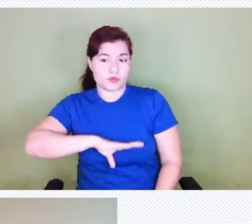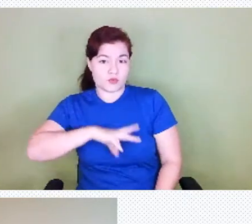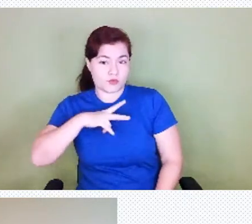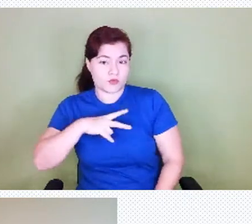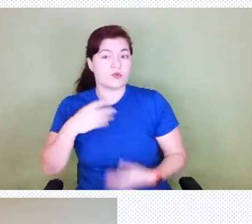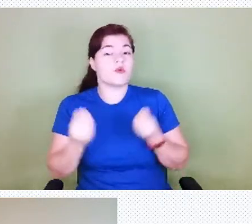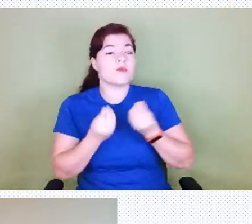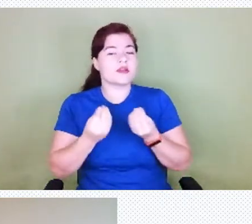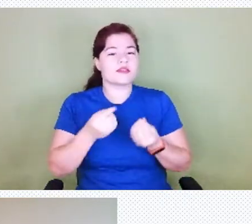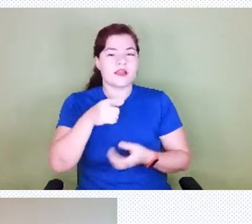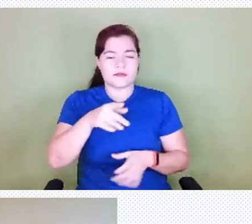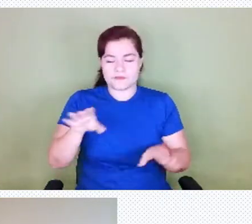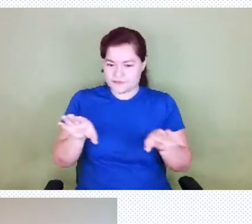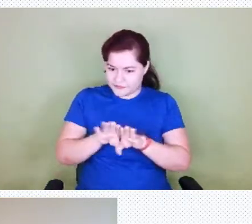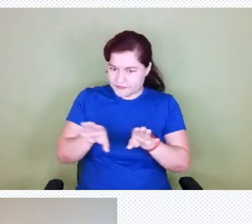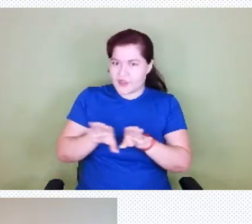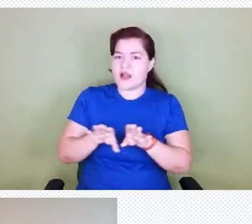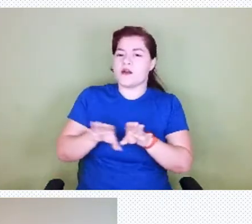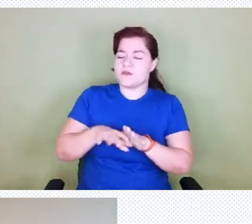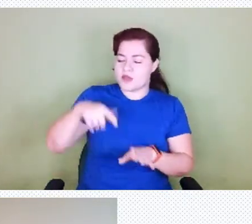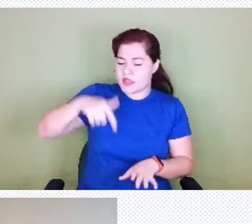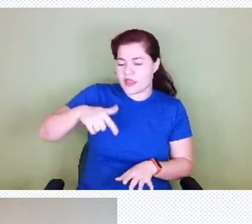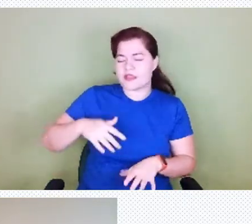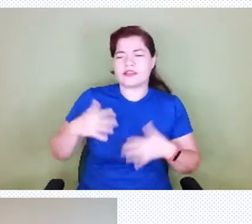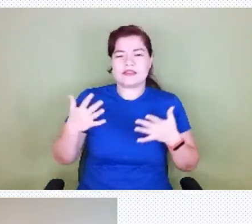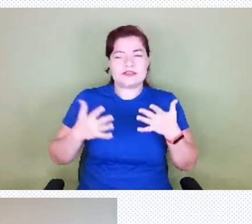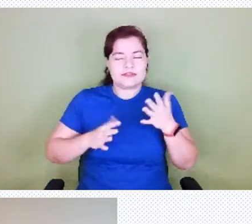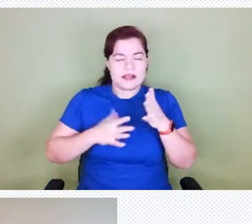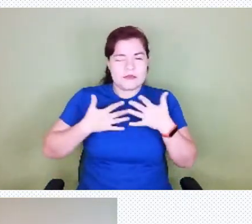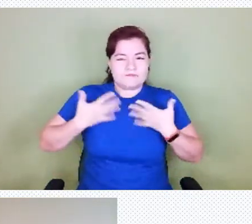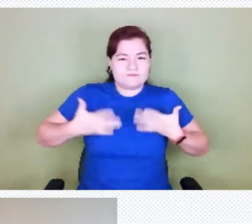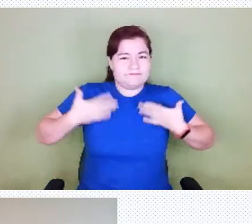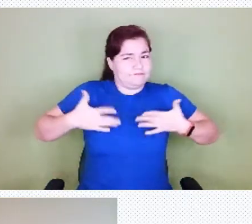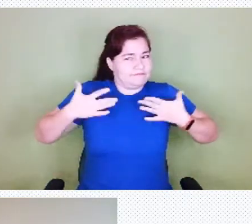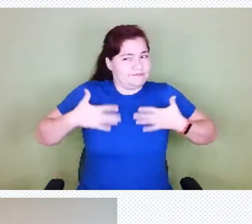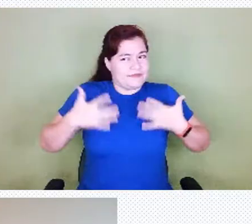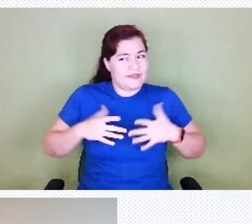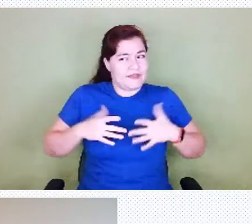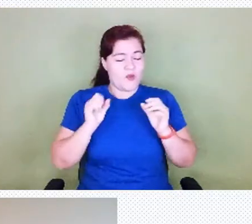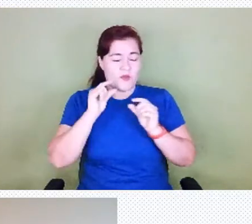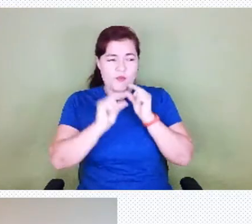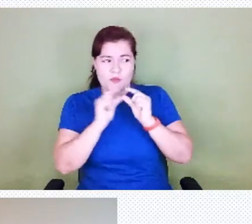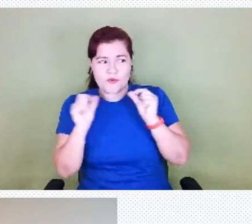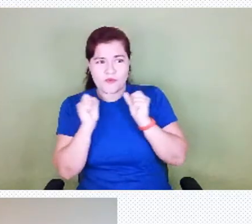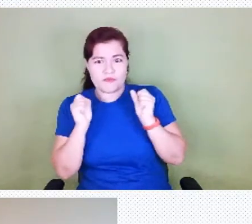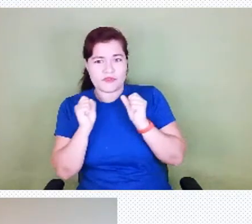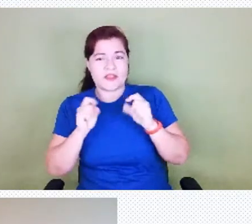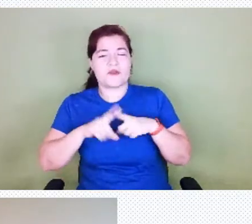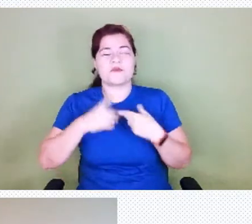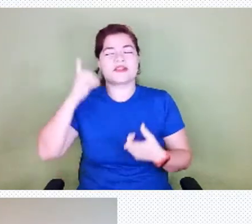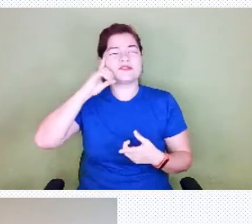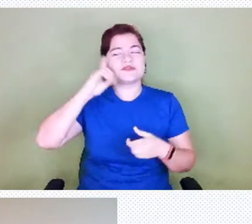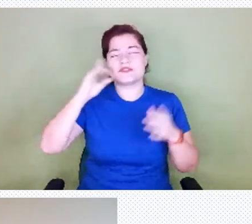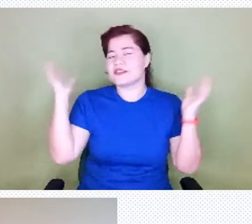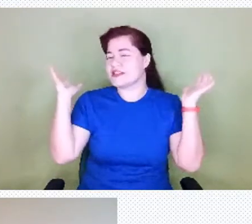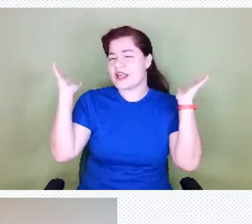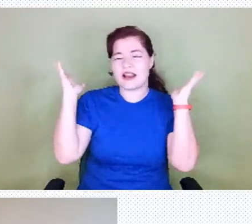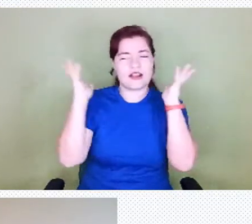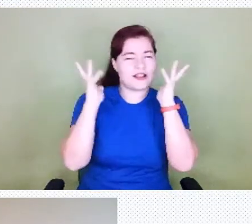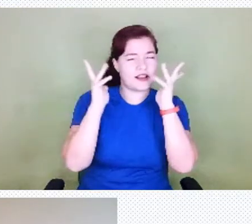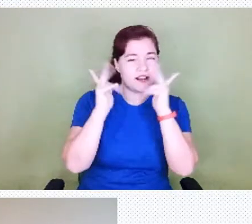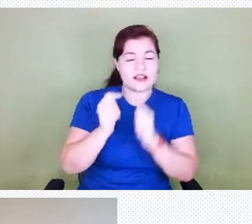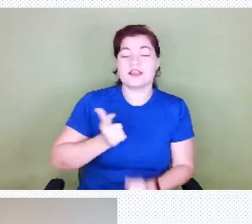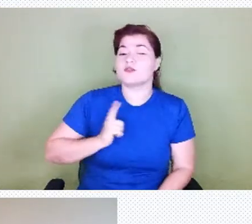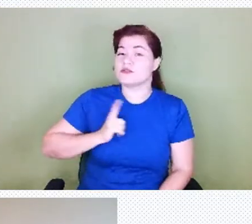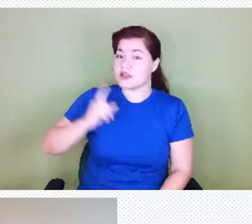da temperatura ainda estar um pouco muito fresca, mas o dia está muito bonito mesmo, com o